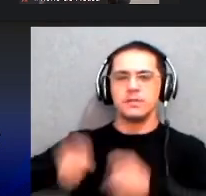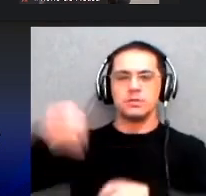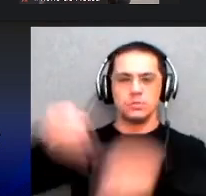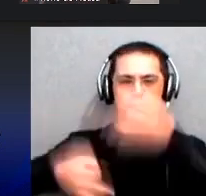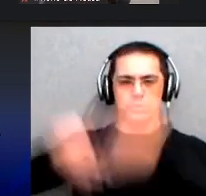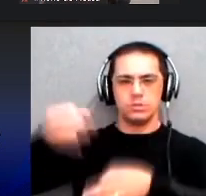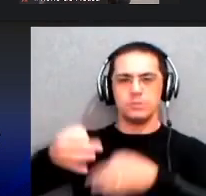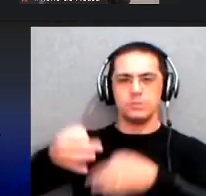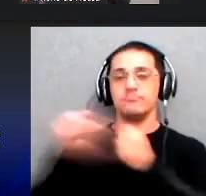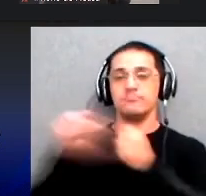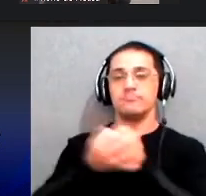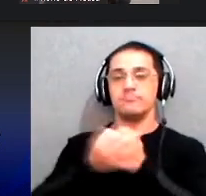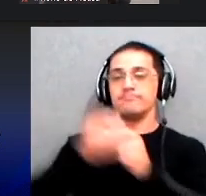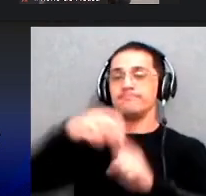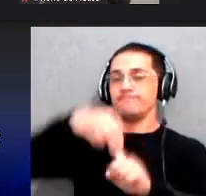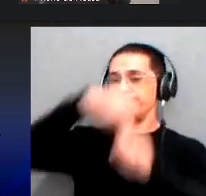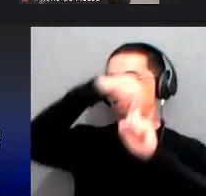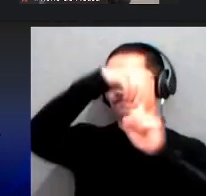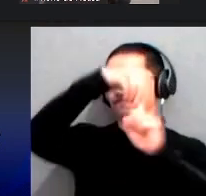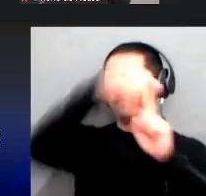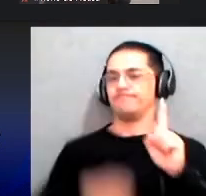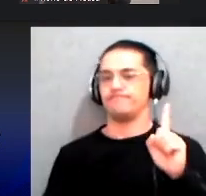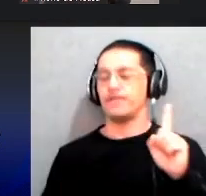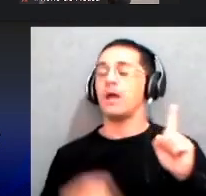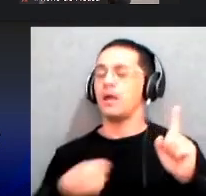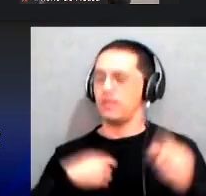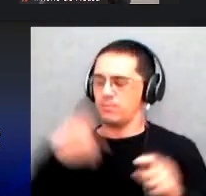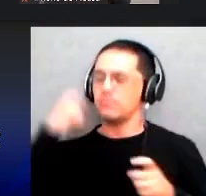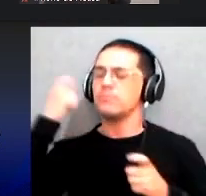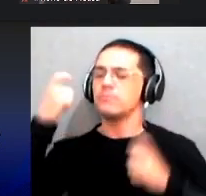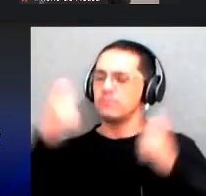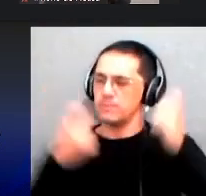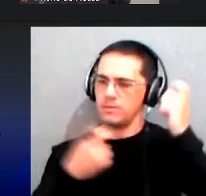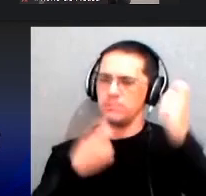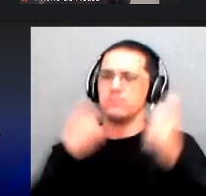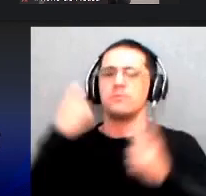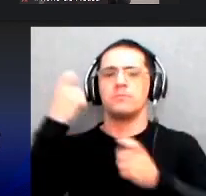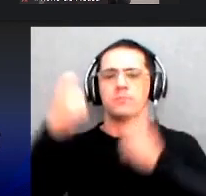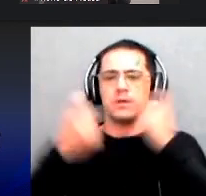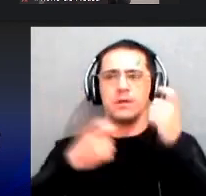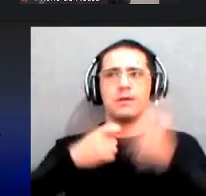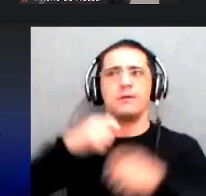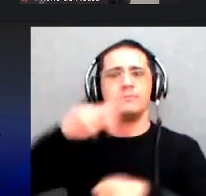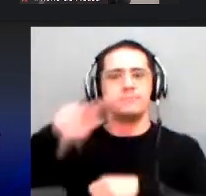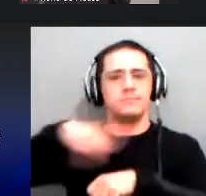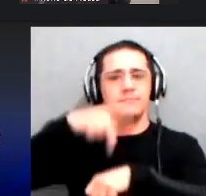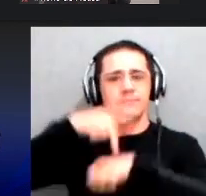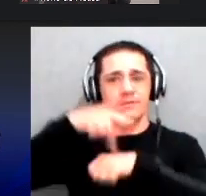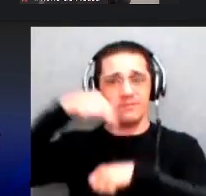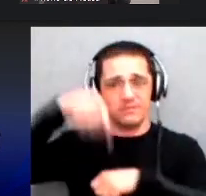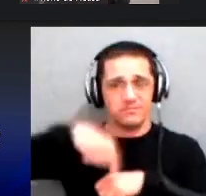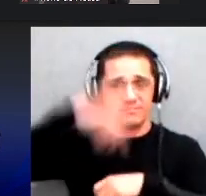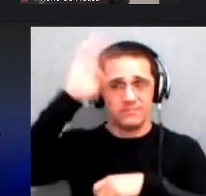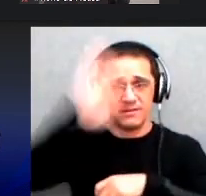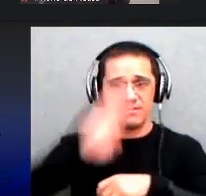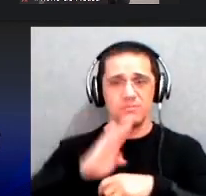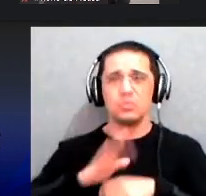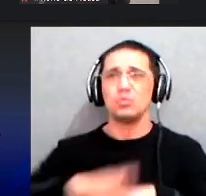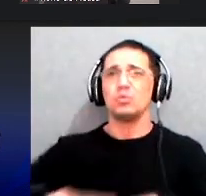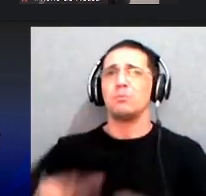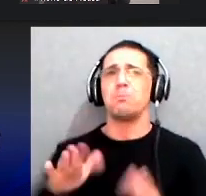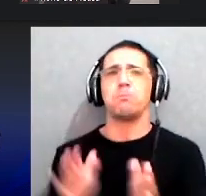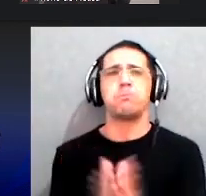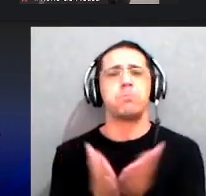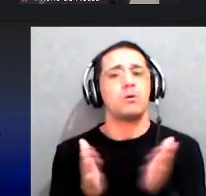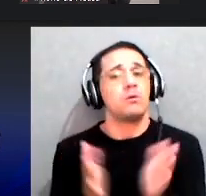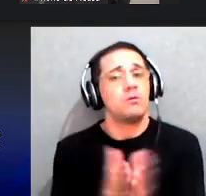Eu quero lhes dizer que eu tenho preocupações com um país pobre como o nosso, que ainda busca